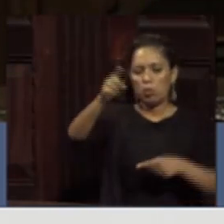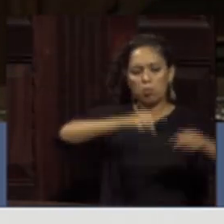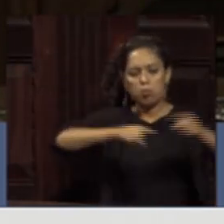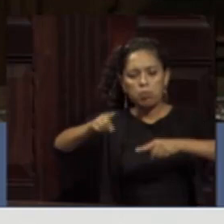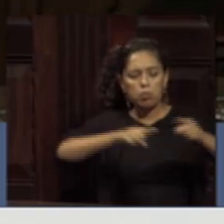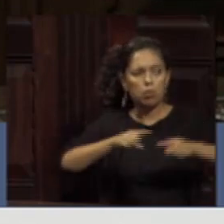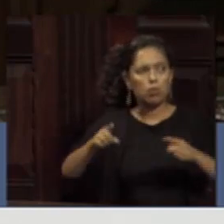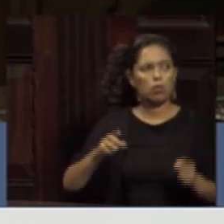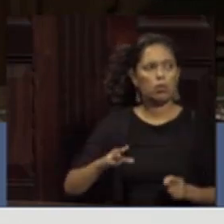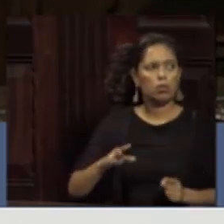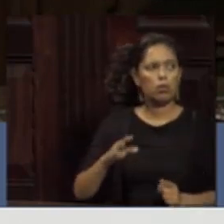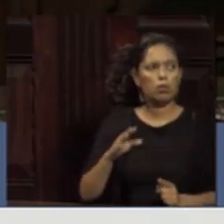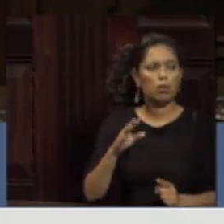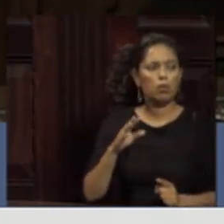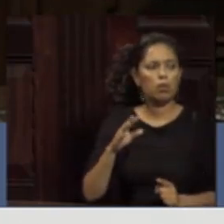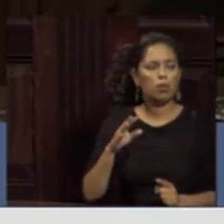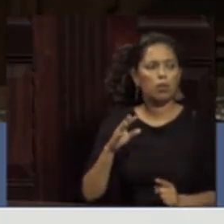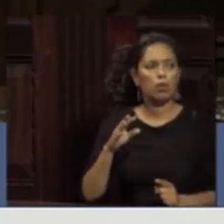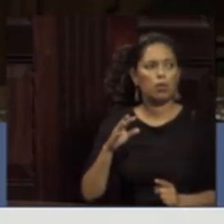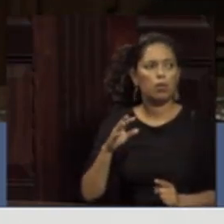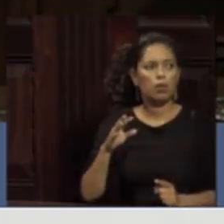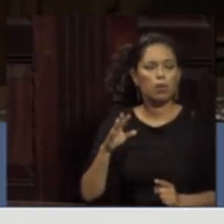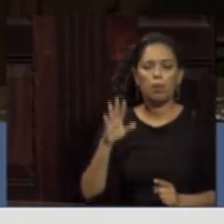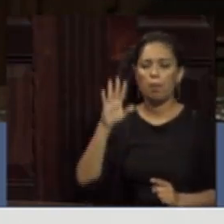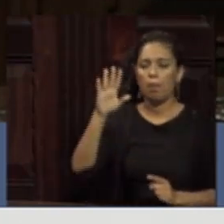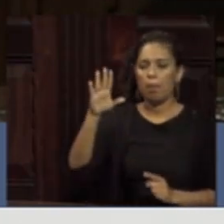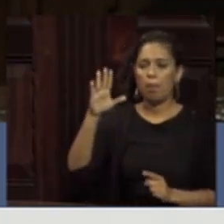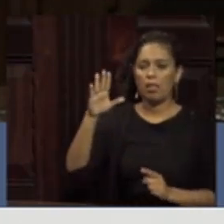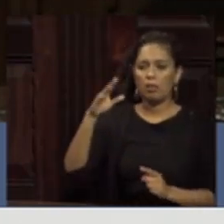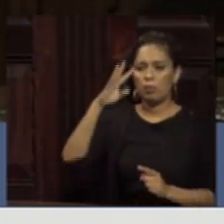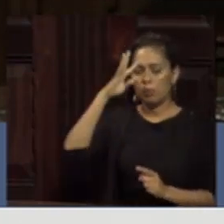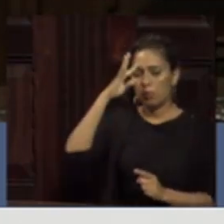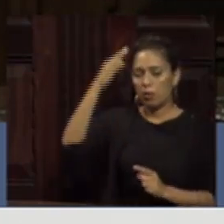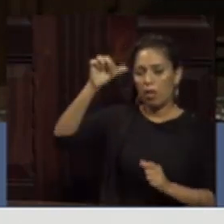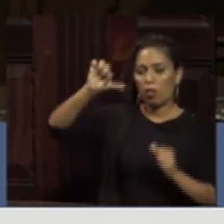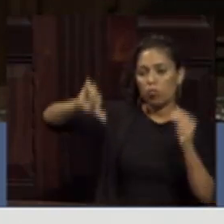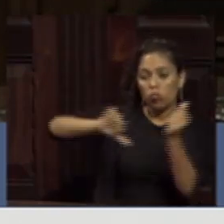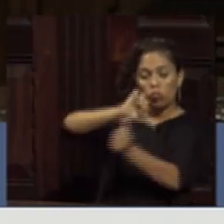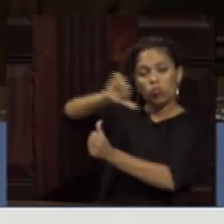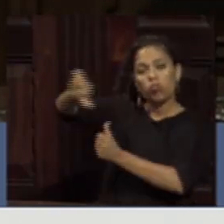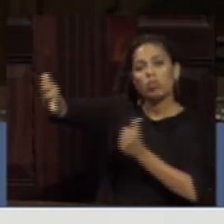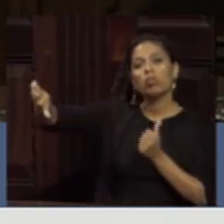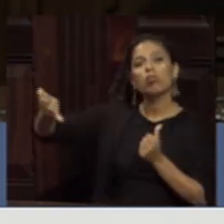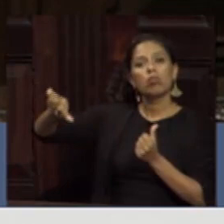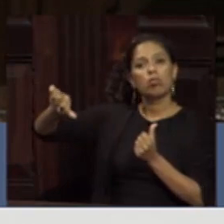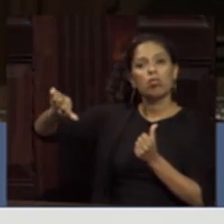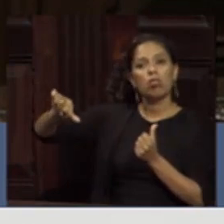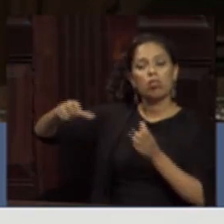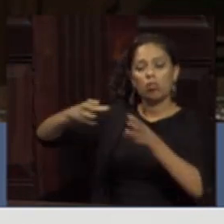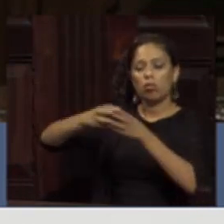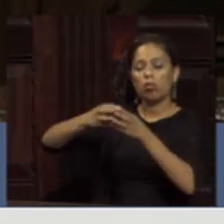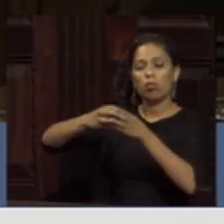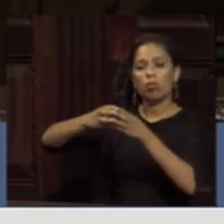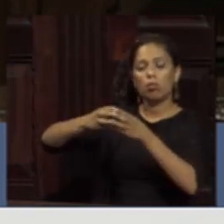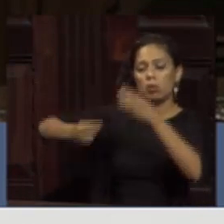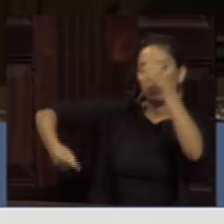perde o controle do partido para o político Y, também de São João de